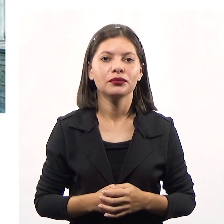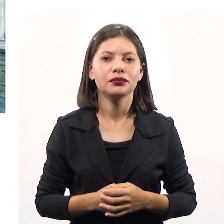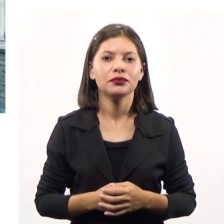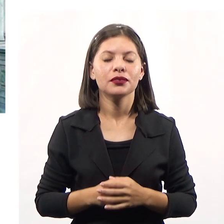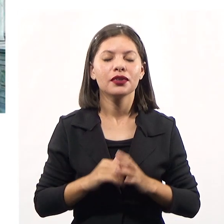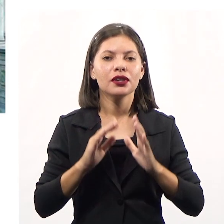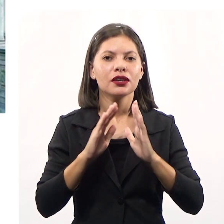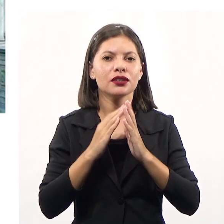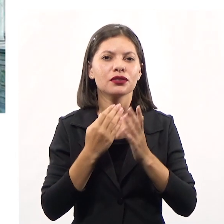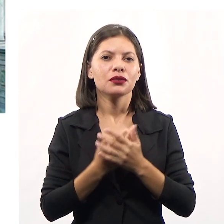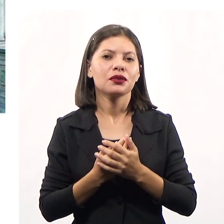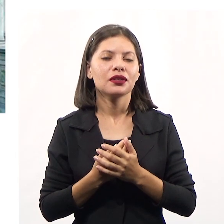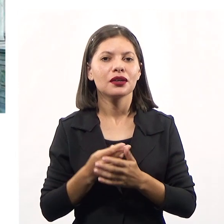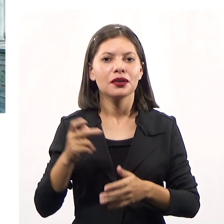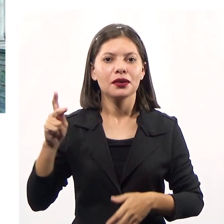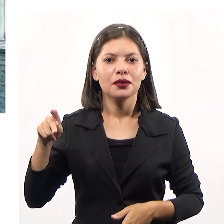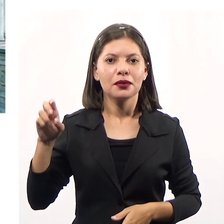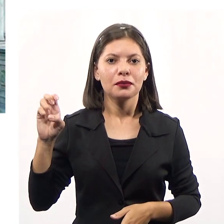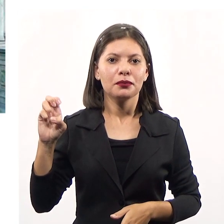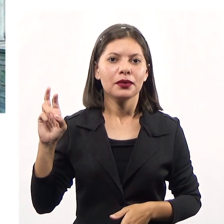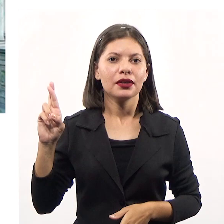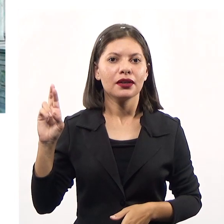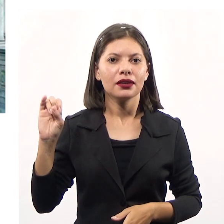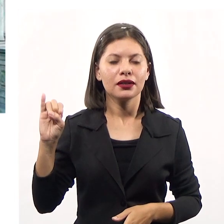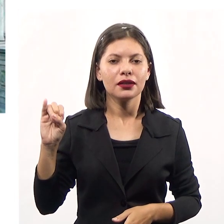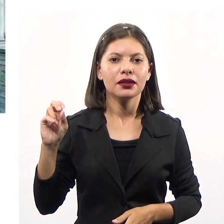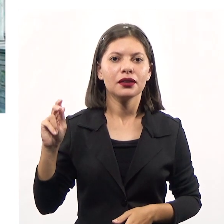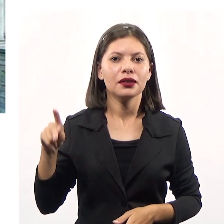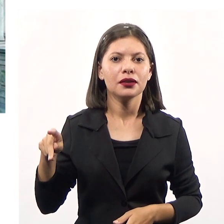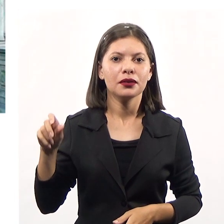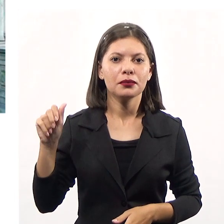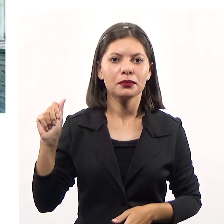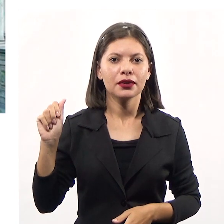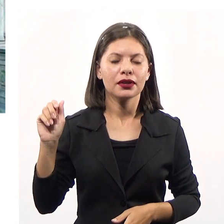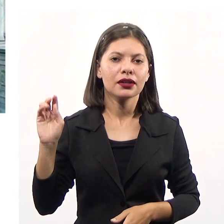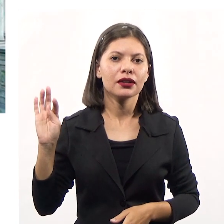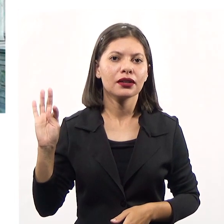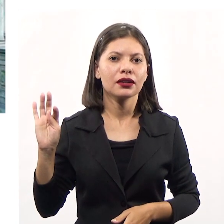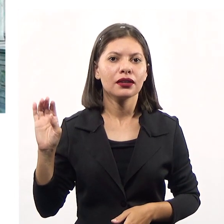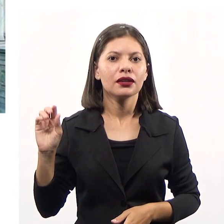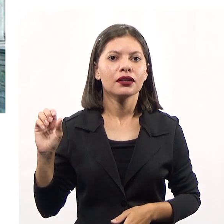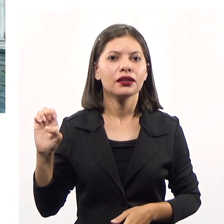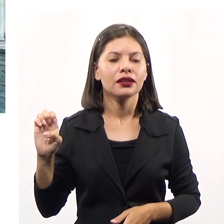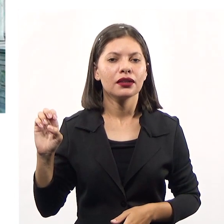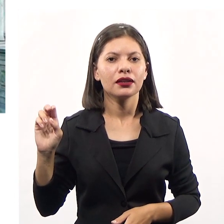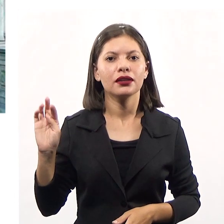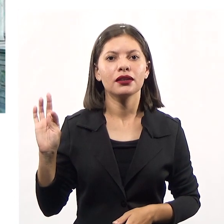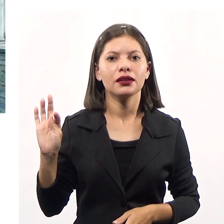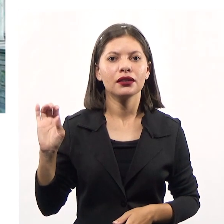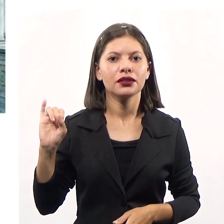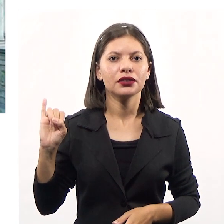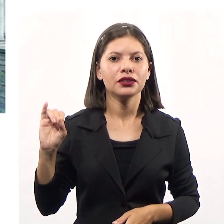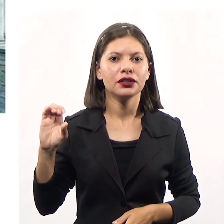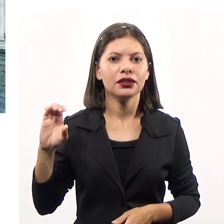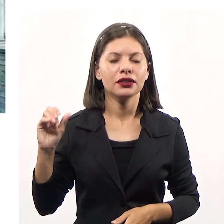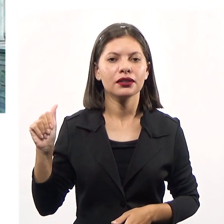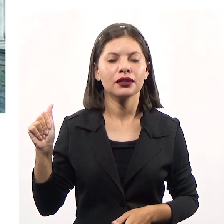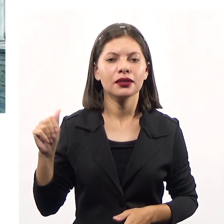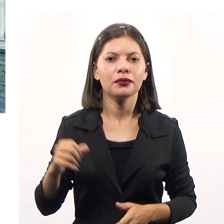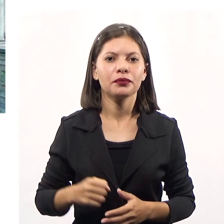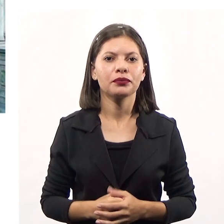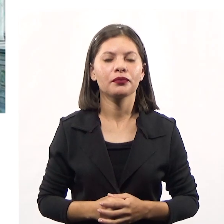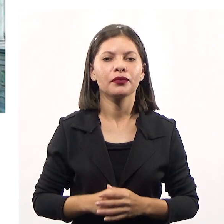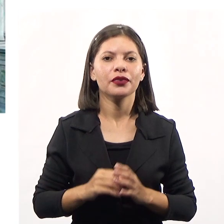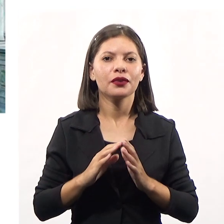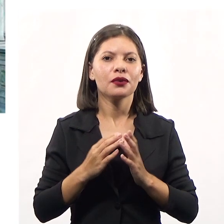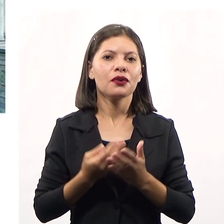como escolas peripatéticas, né, e aqueles que faziam parte da sua escola, dessa escola, eram